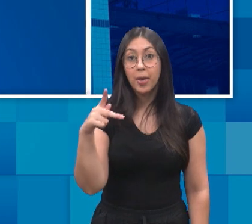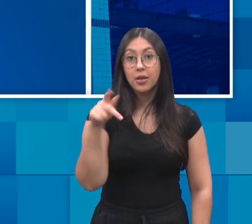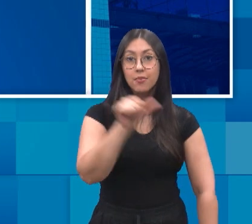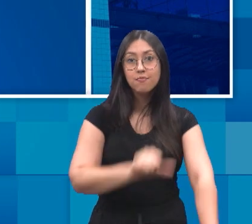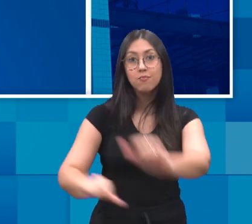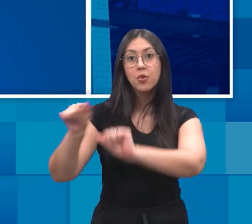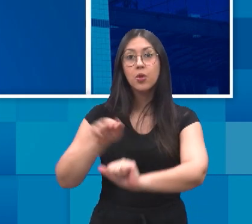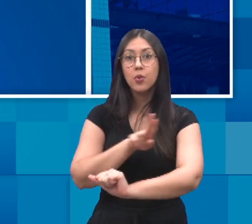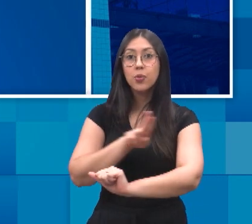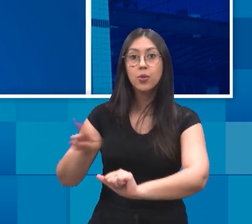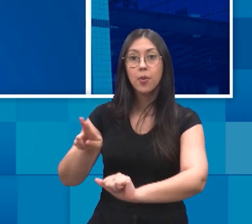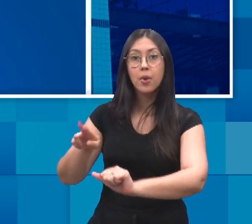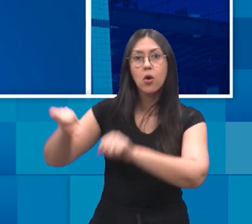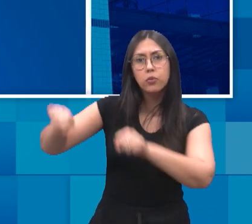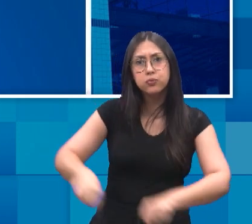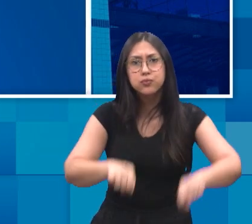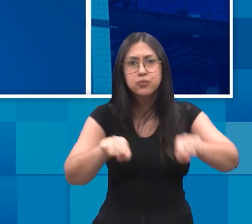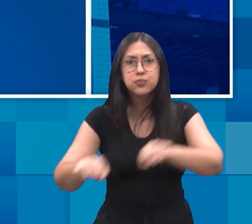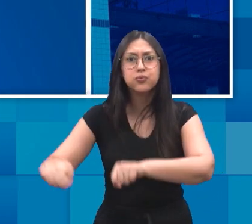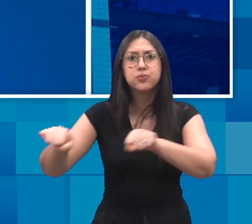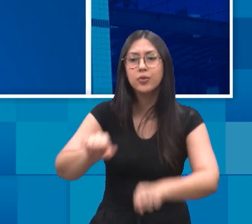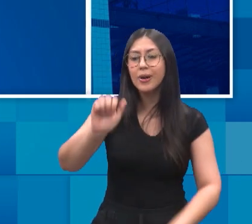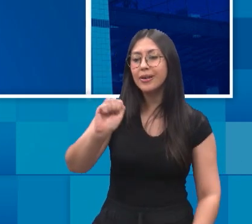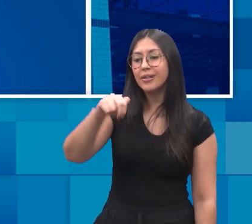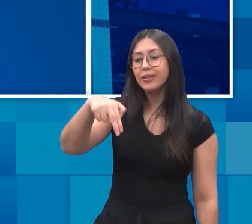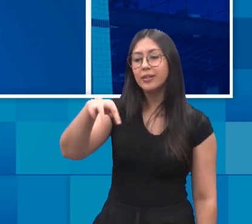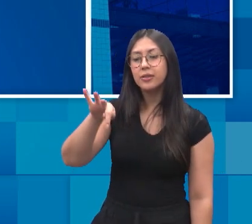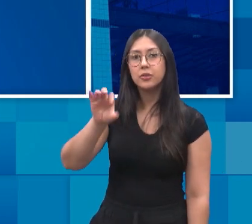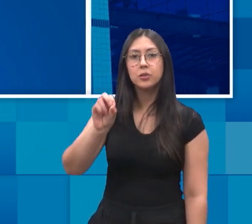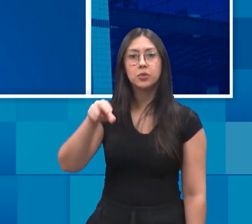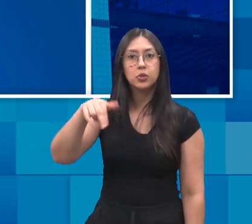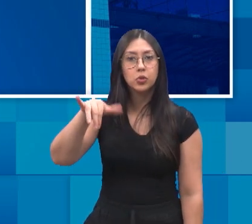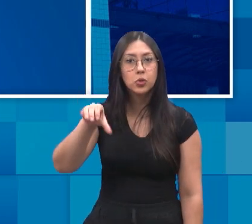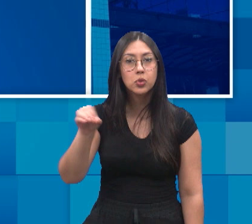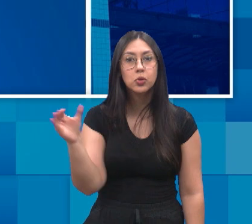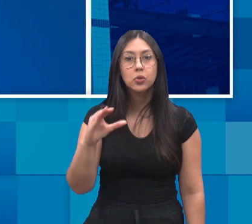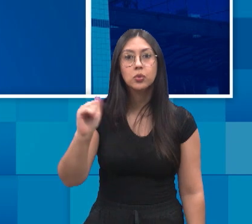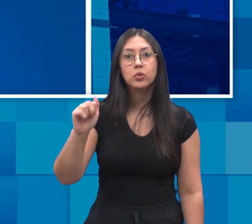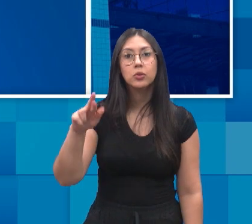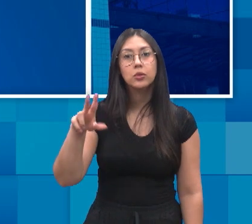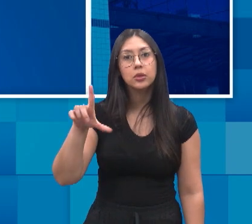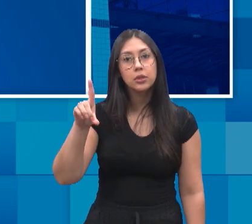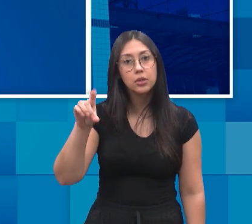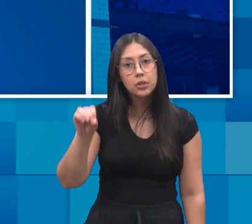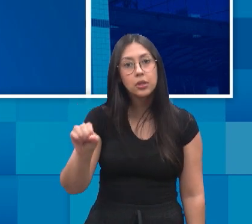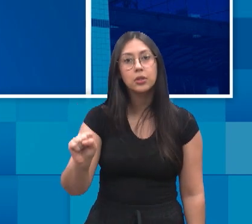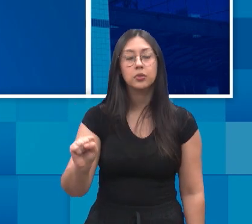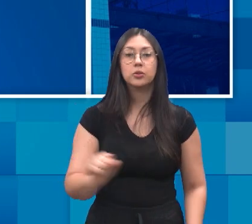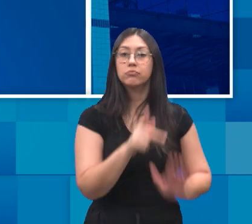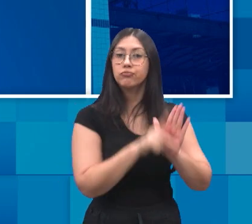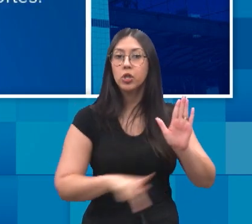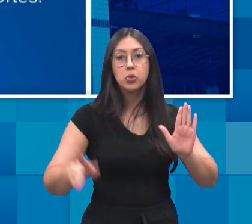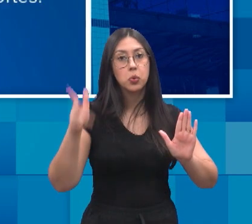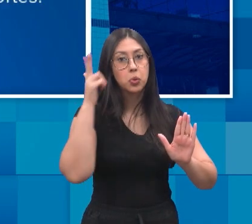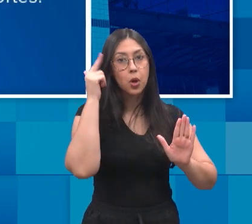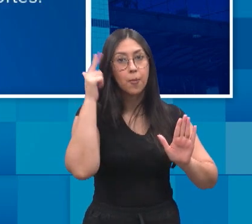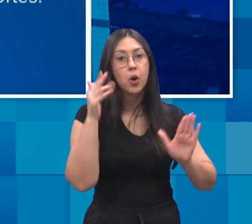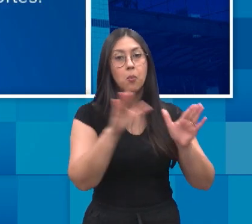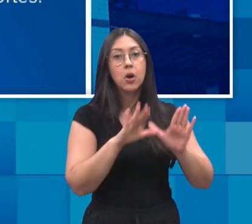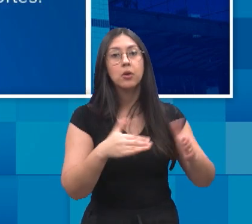de Bicicross Race Antônio Carlos Guedes. Rito ordinário, Comissão Justiça. Processo